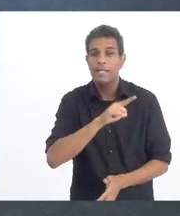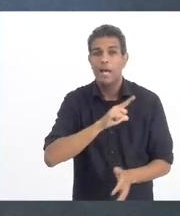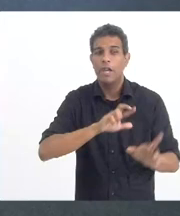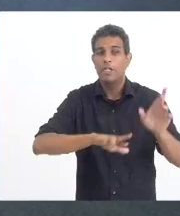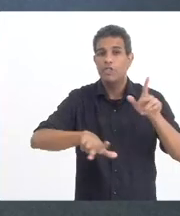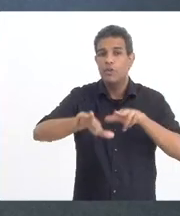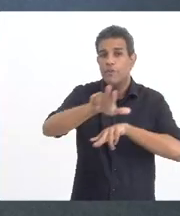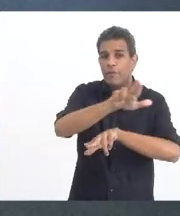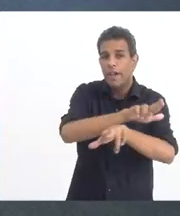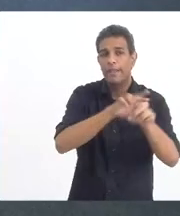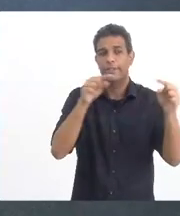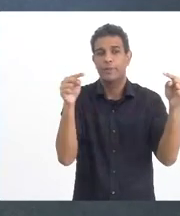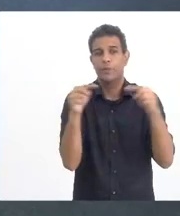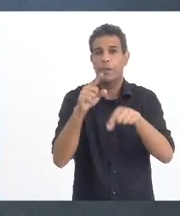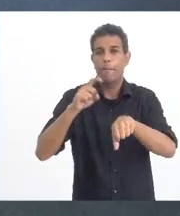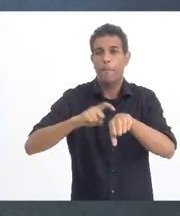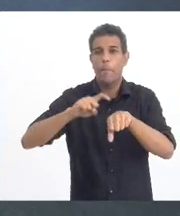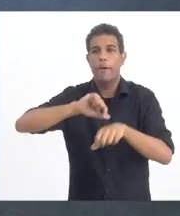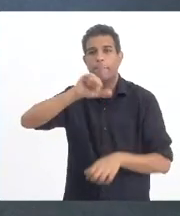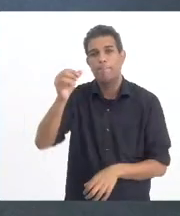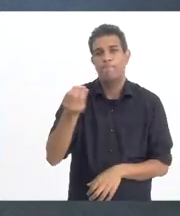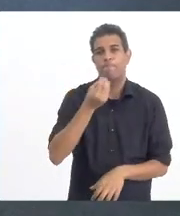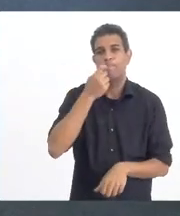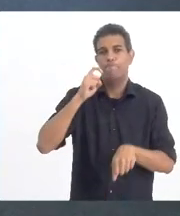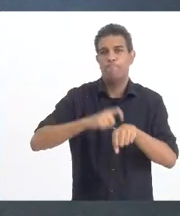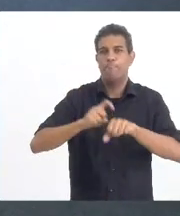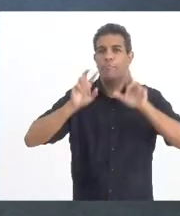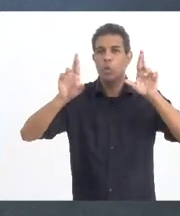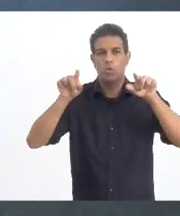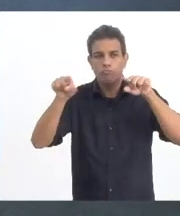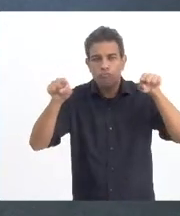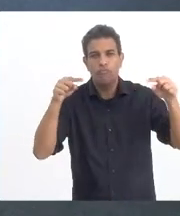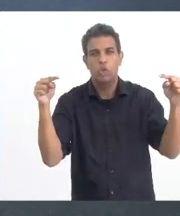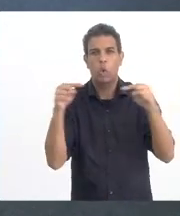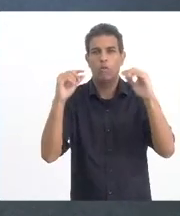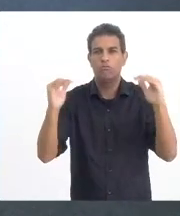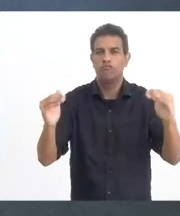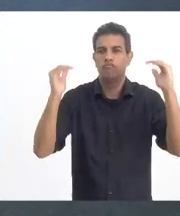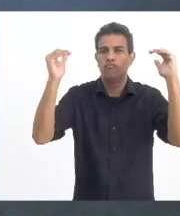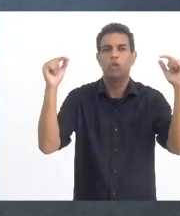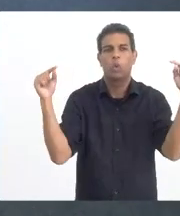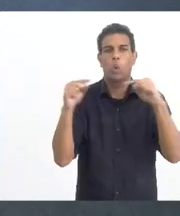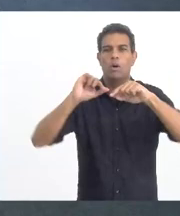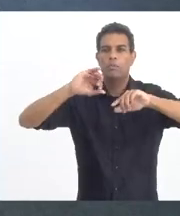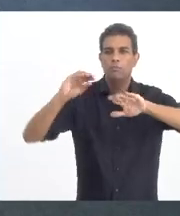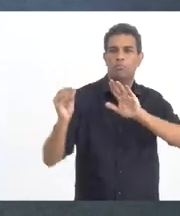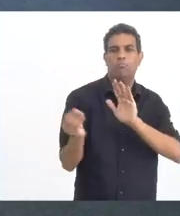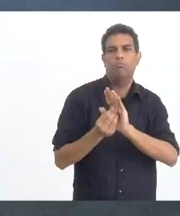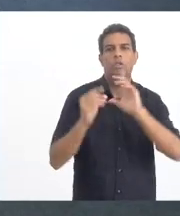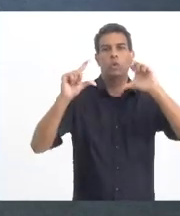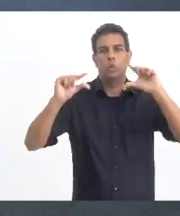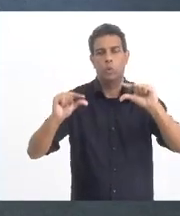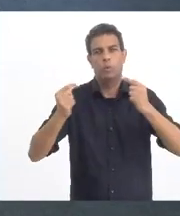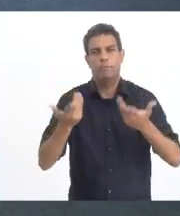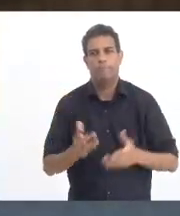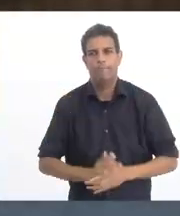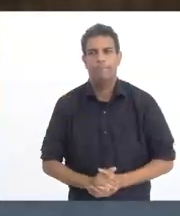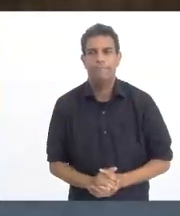diferença discrepante que a hora de acertar é agora. Eu espero que os oficiais no topo da pirâmide topem reduzir os seus salários.